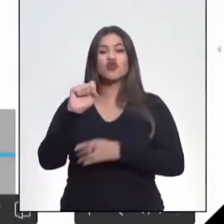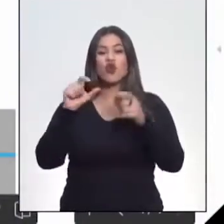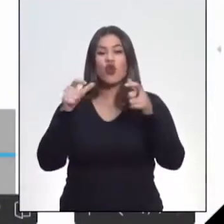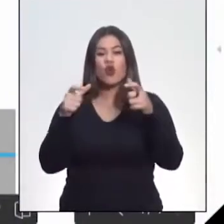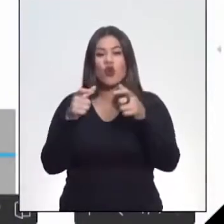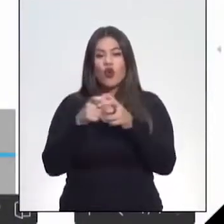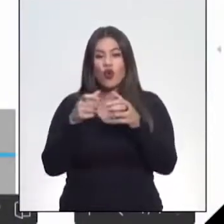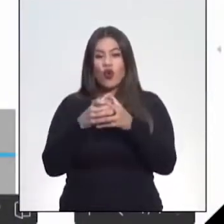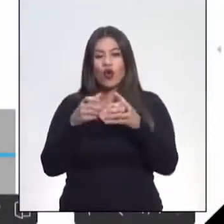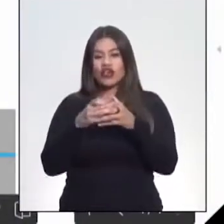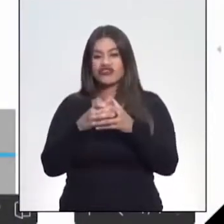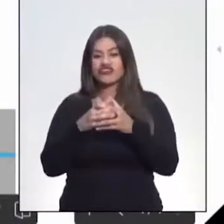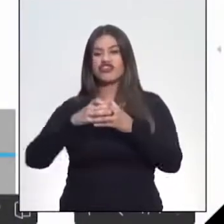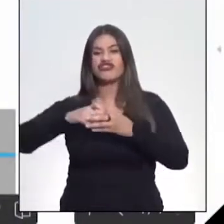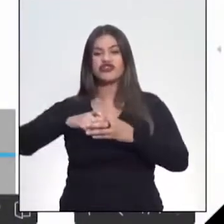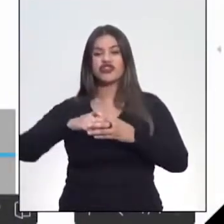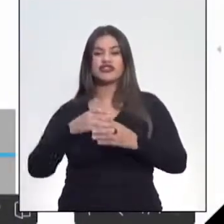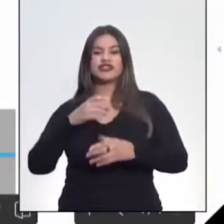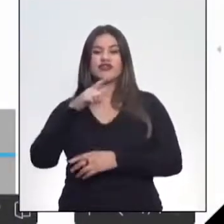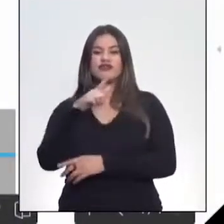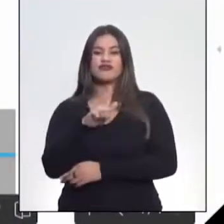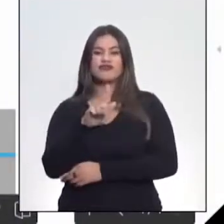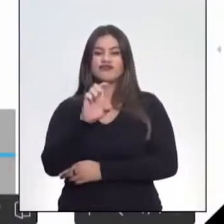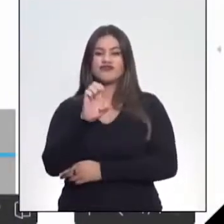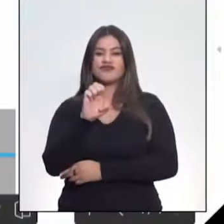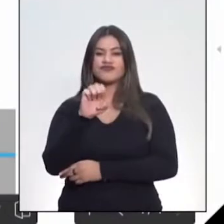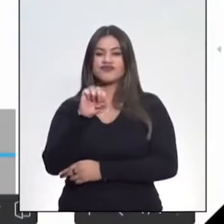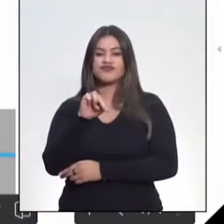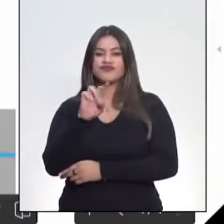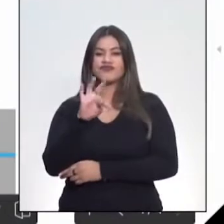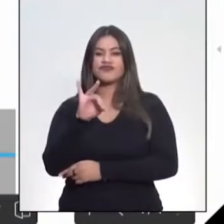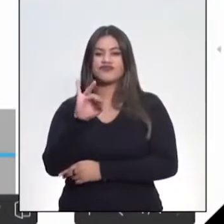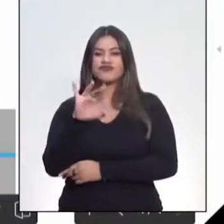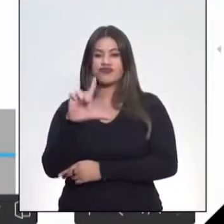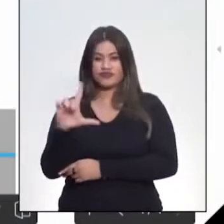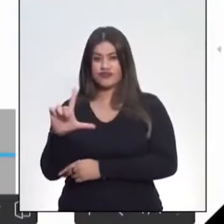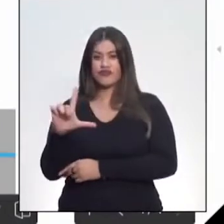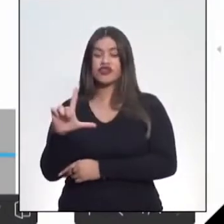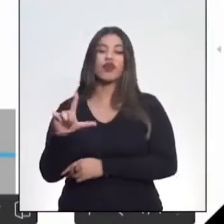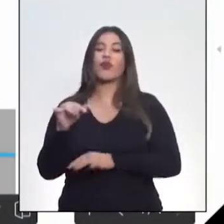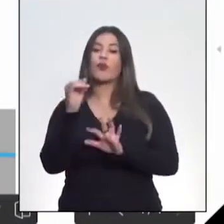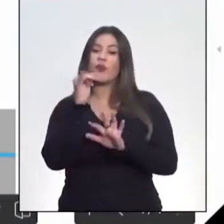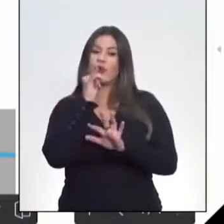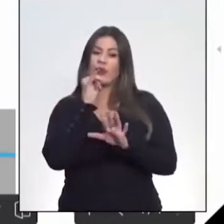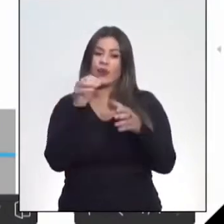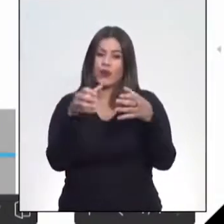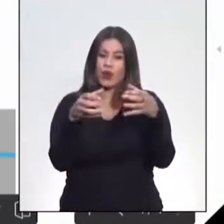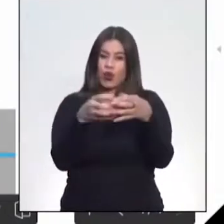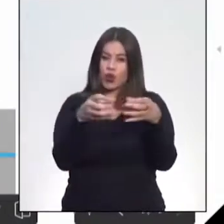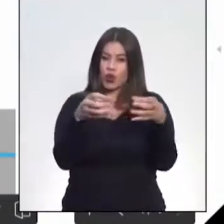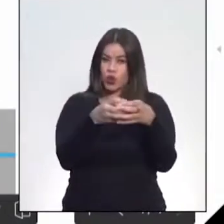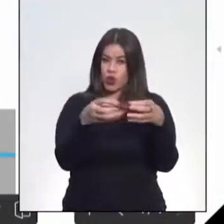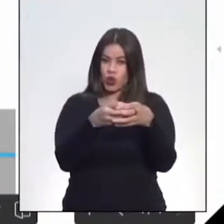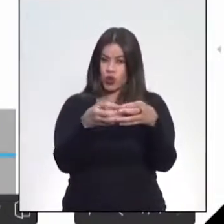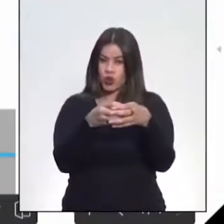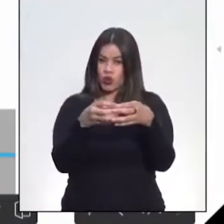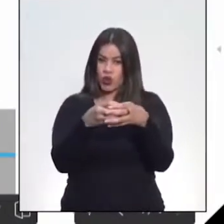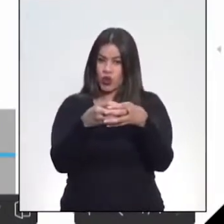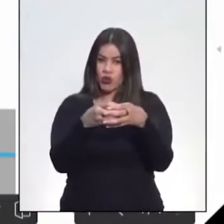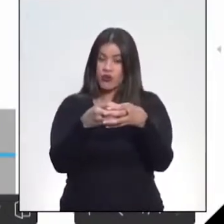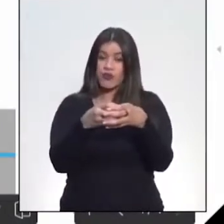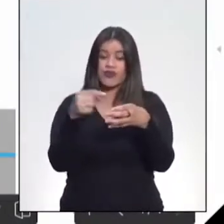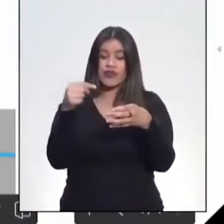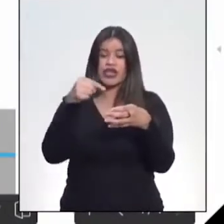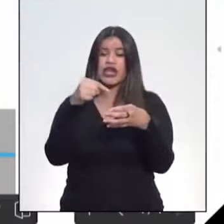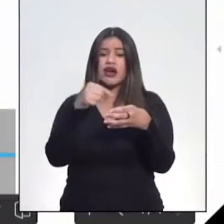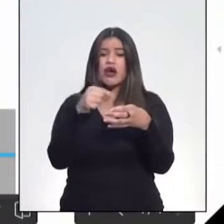gentílicas né que nós falamos sociedade gentílicas é assim ó Nogueiro nós temos grupos e esses grupos